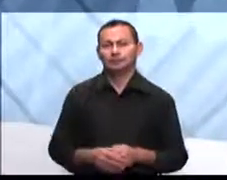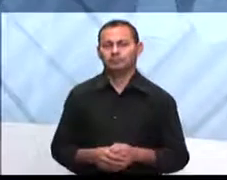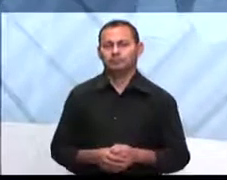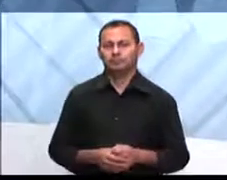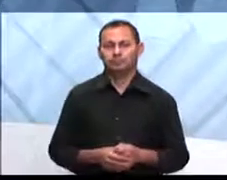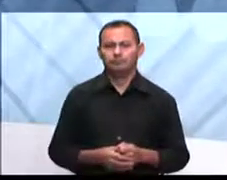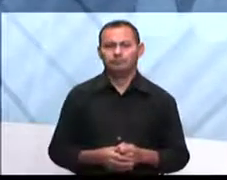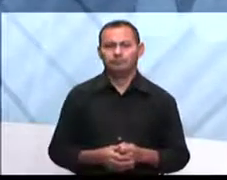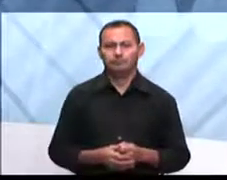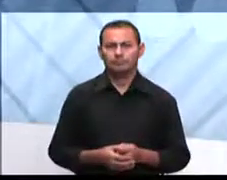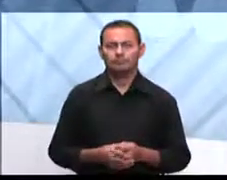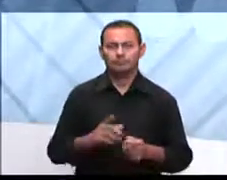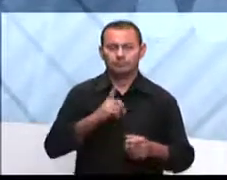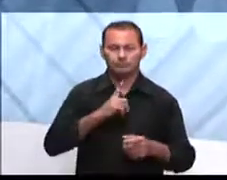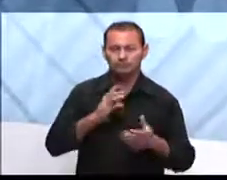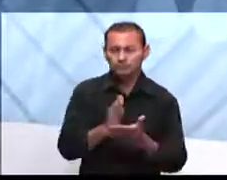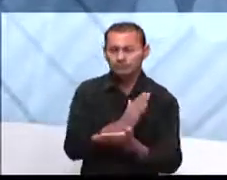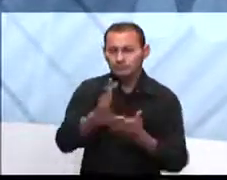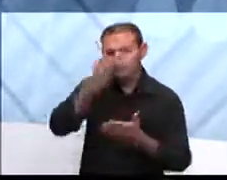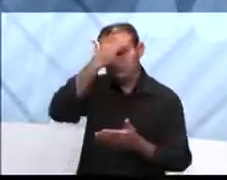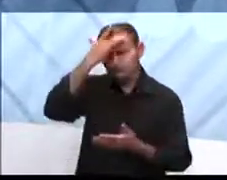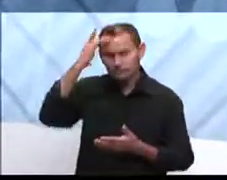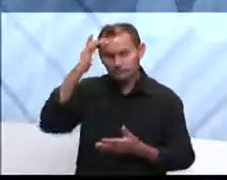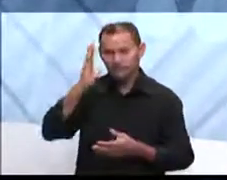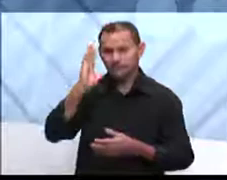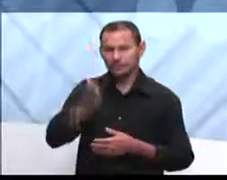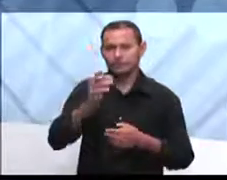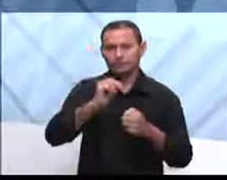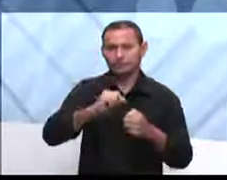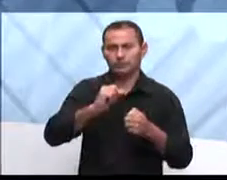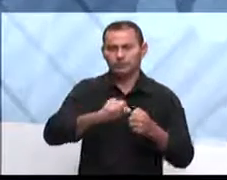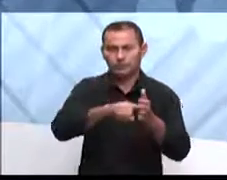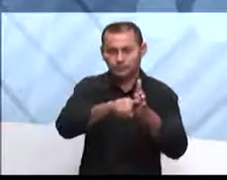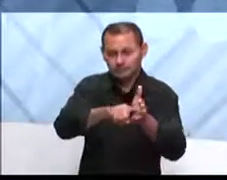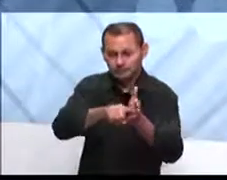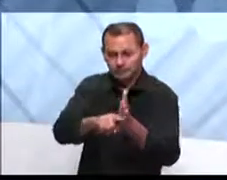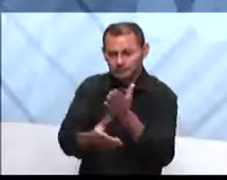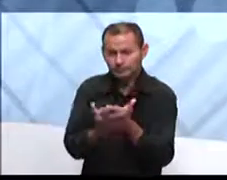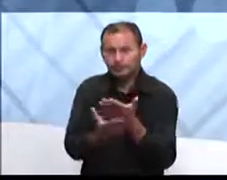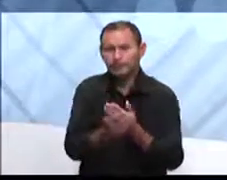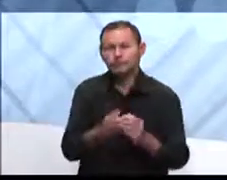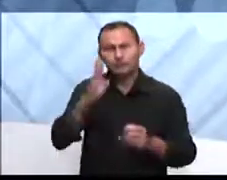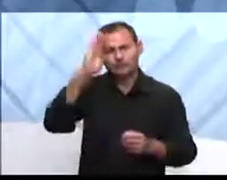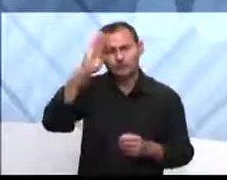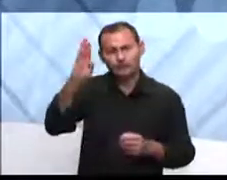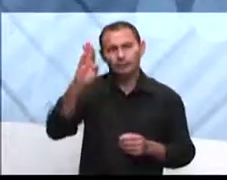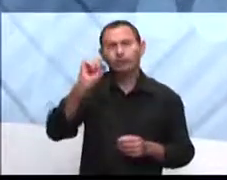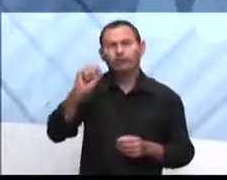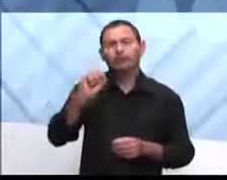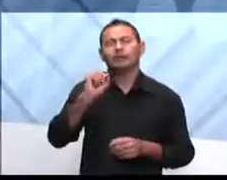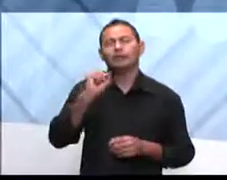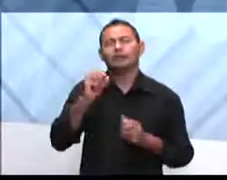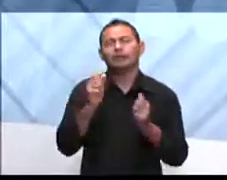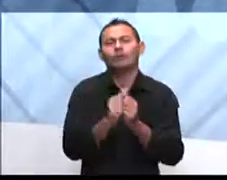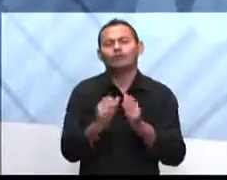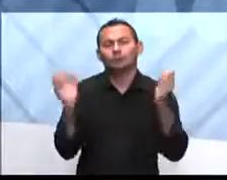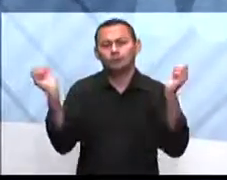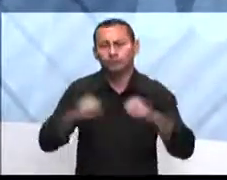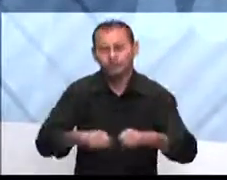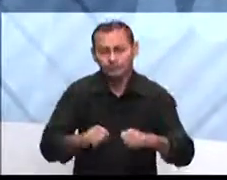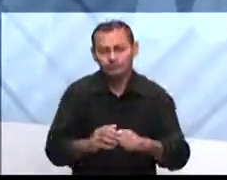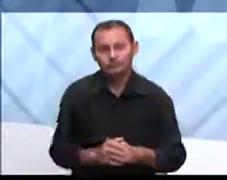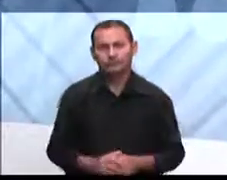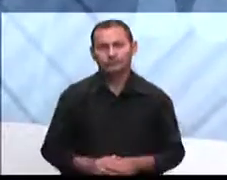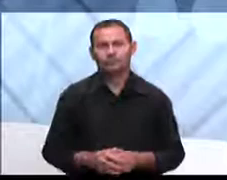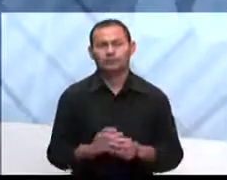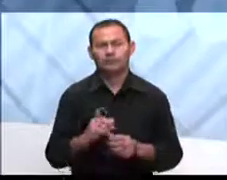né? Então, pego algumas pessoas que já fizeram essa pesquisa, principalmente aquelas com possibilidade,